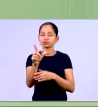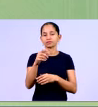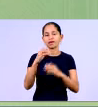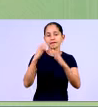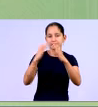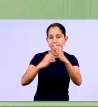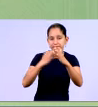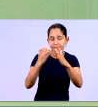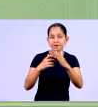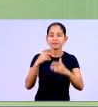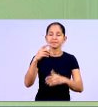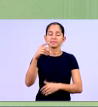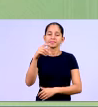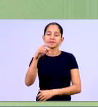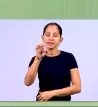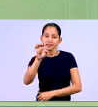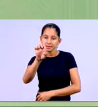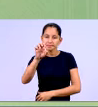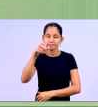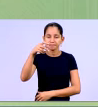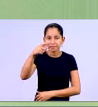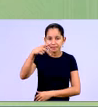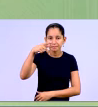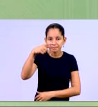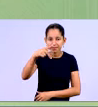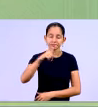porte, as EPPs.